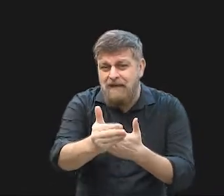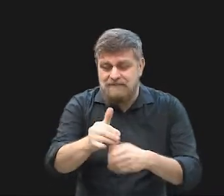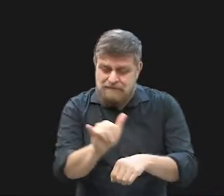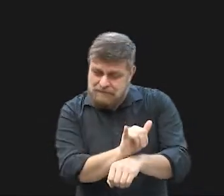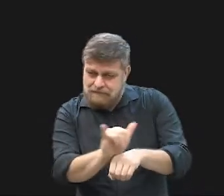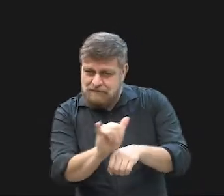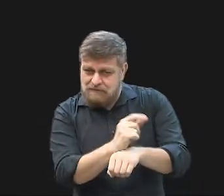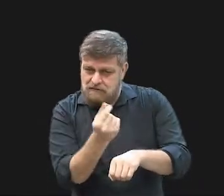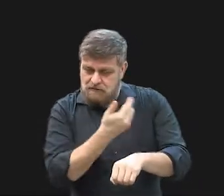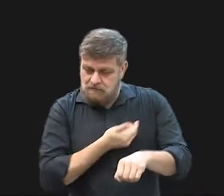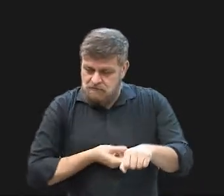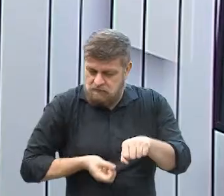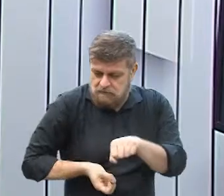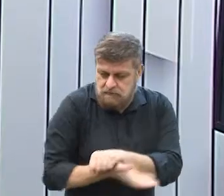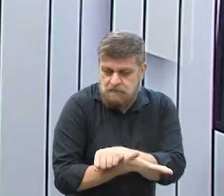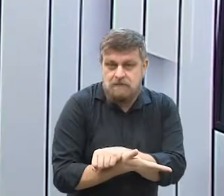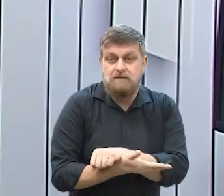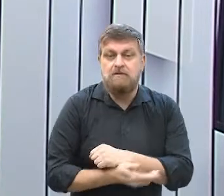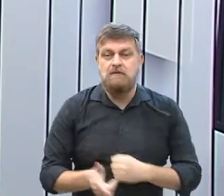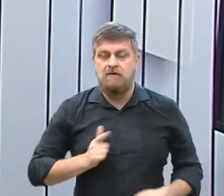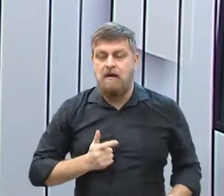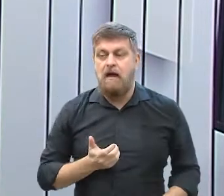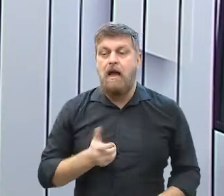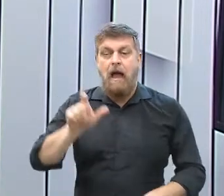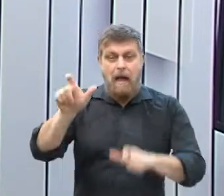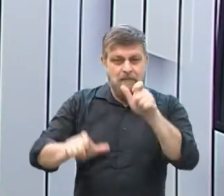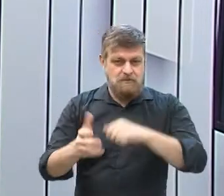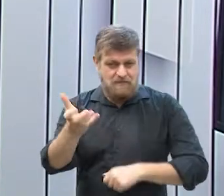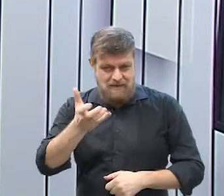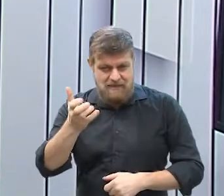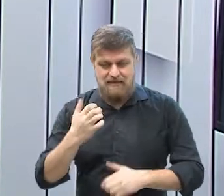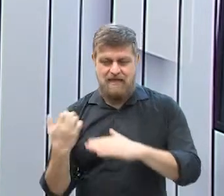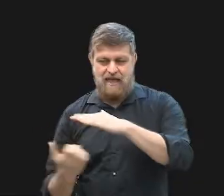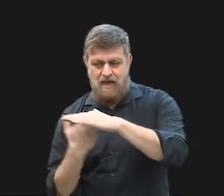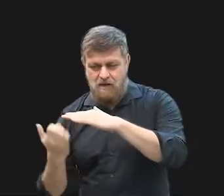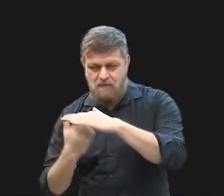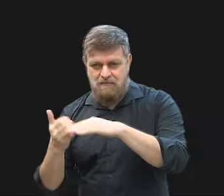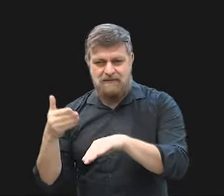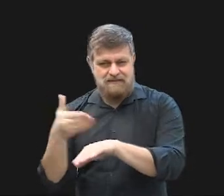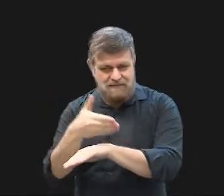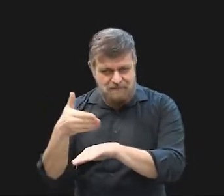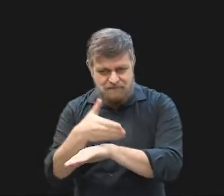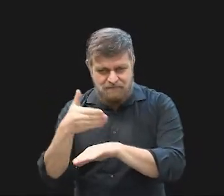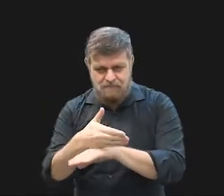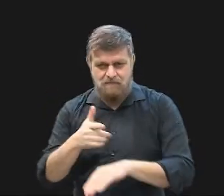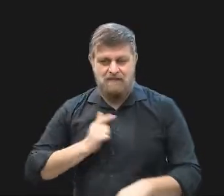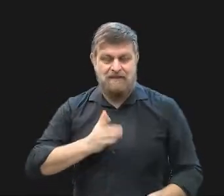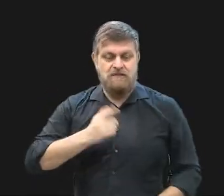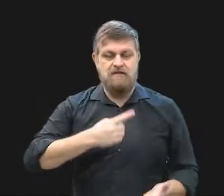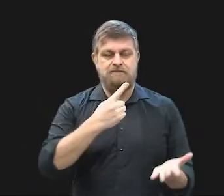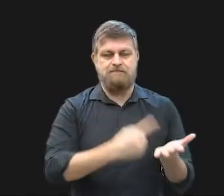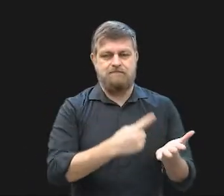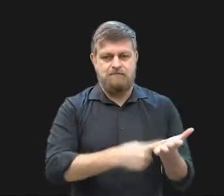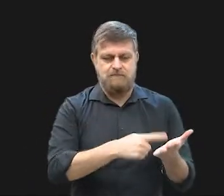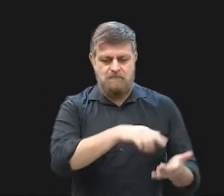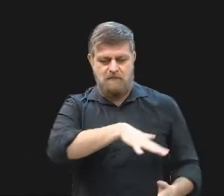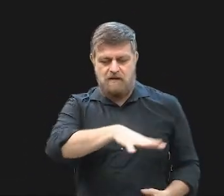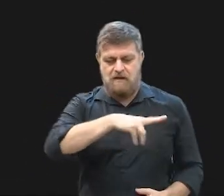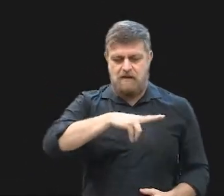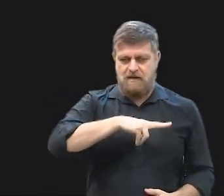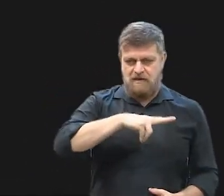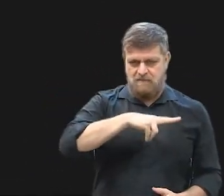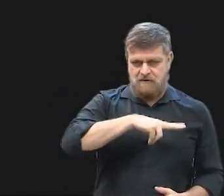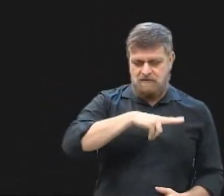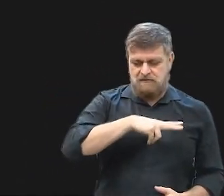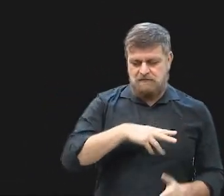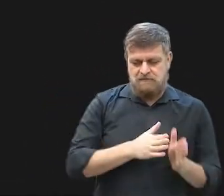né, quando você quer participar de uma licitação que você já tem, vamos dizer, o acordo, né, entre o privado, entre